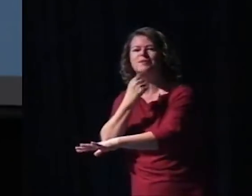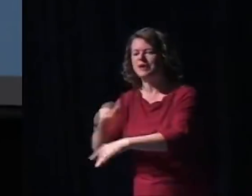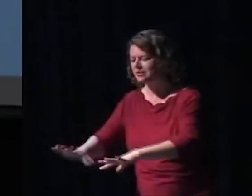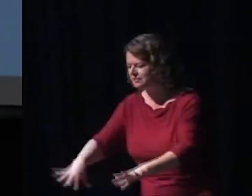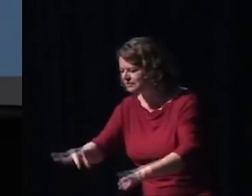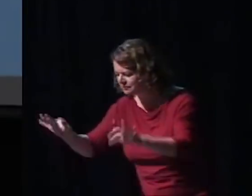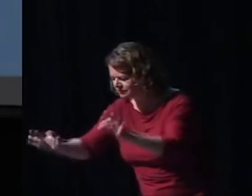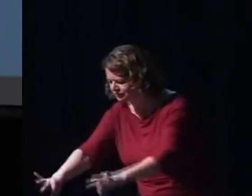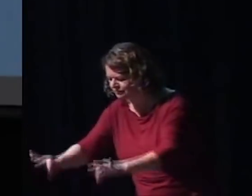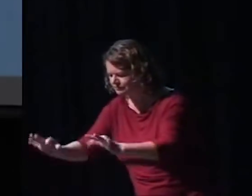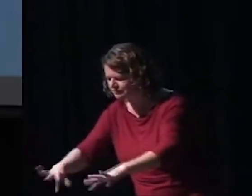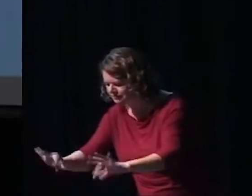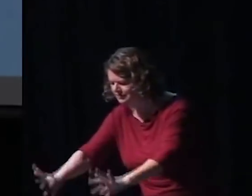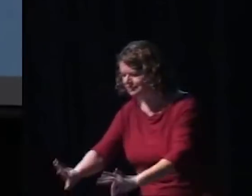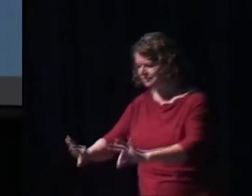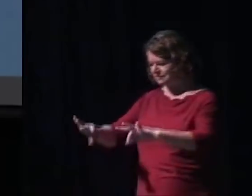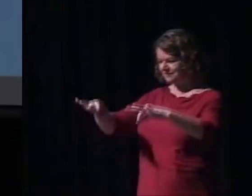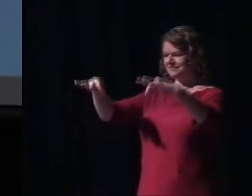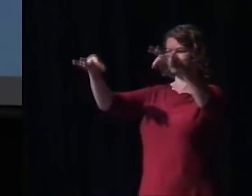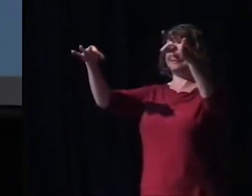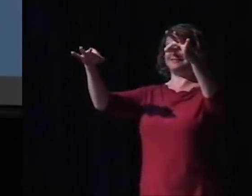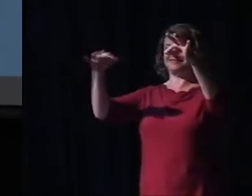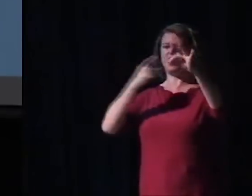num vestido de púrpura. Então,